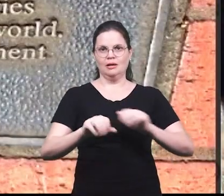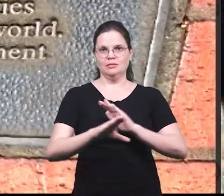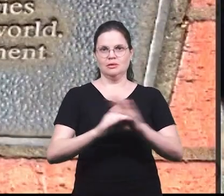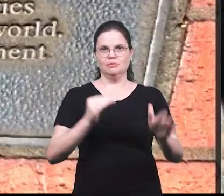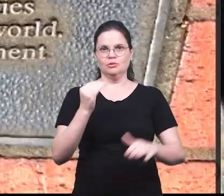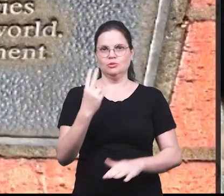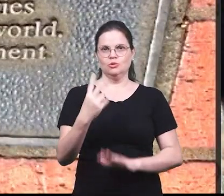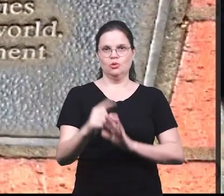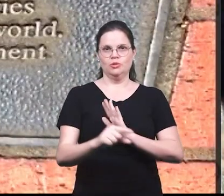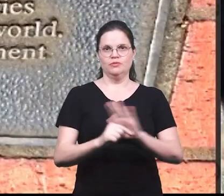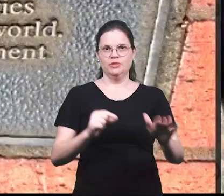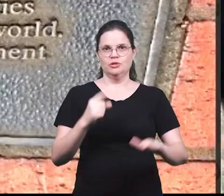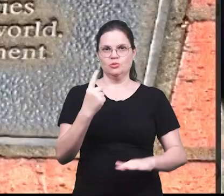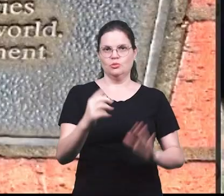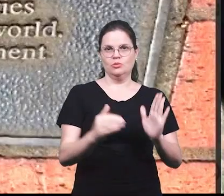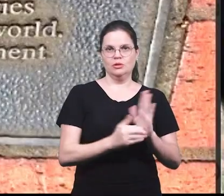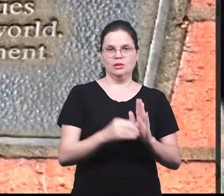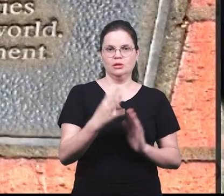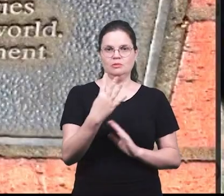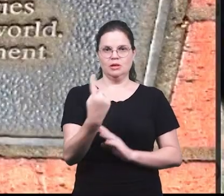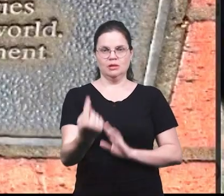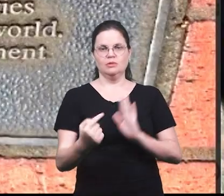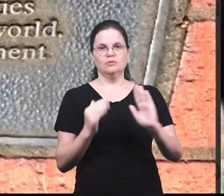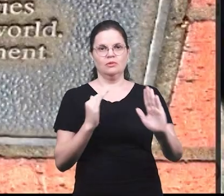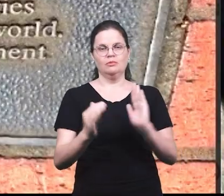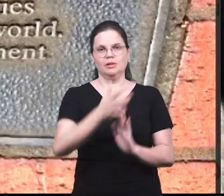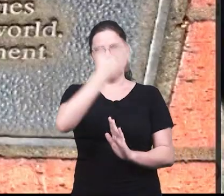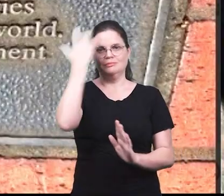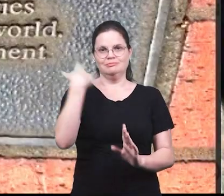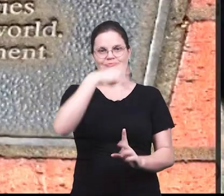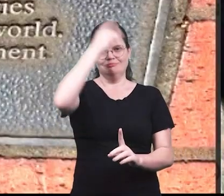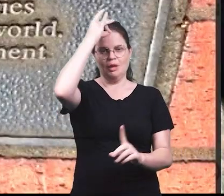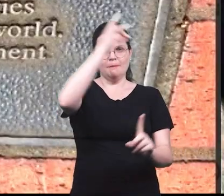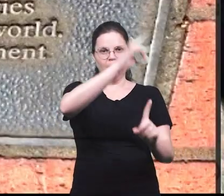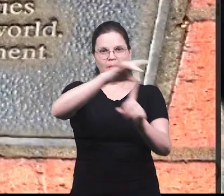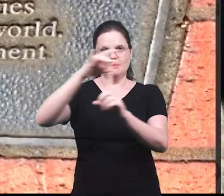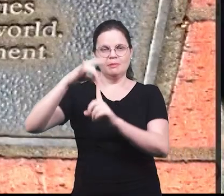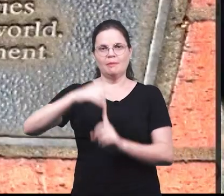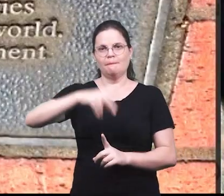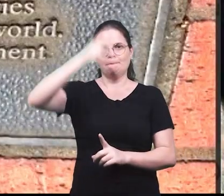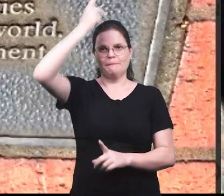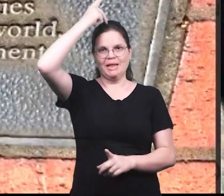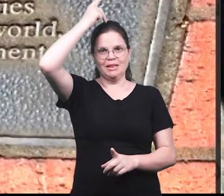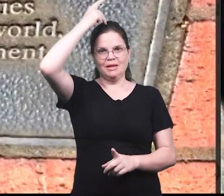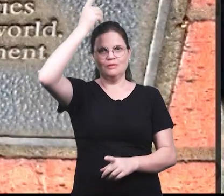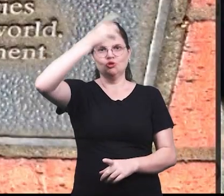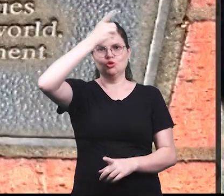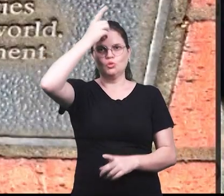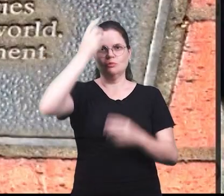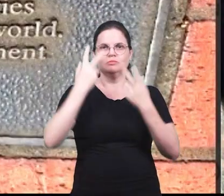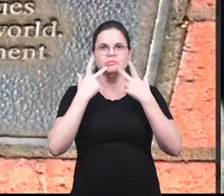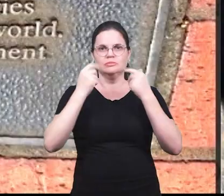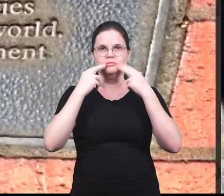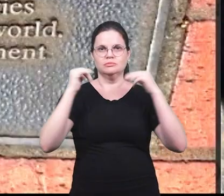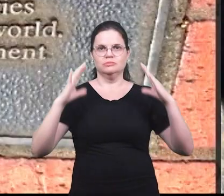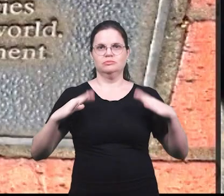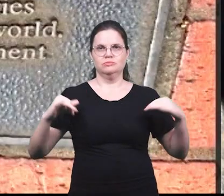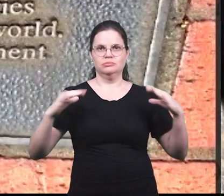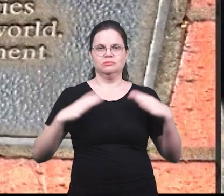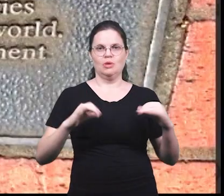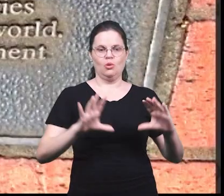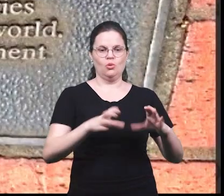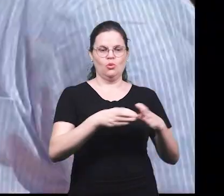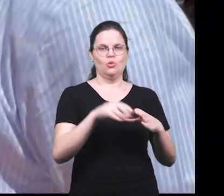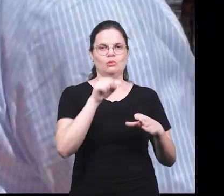2:1, 41, onde desceu como língua de fogo sobre aquele grupo de pessoas